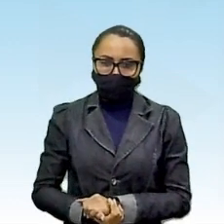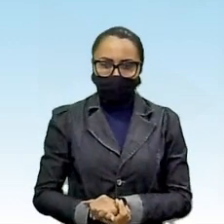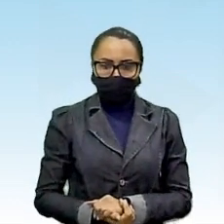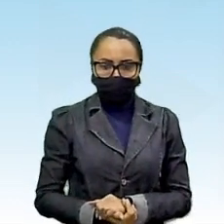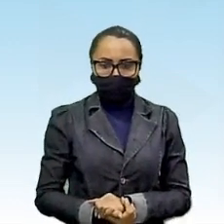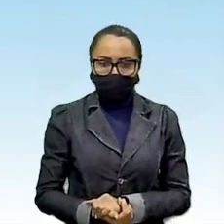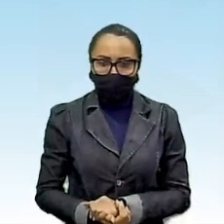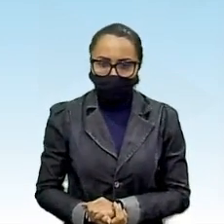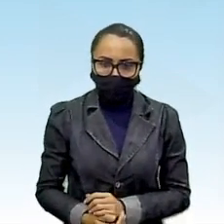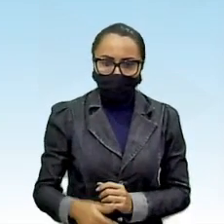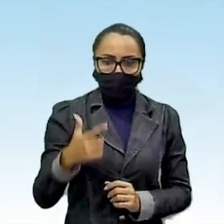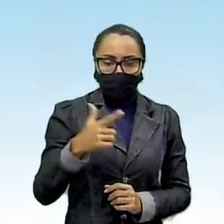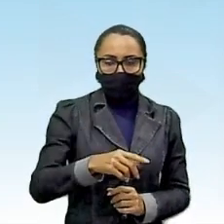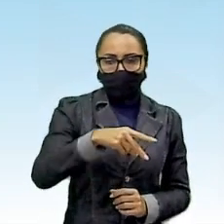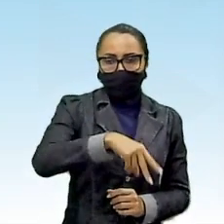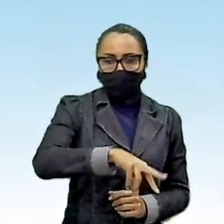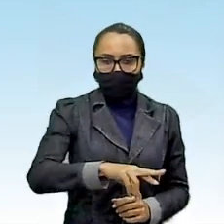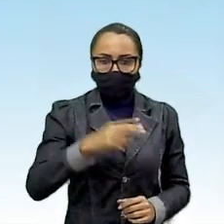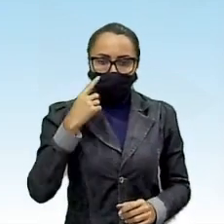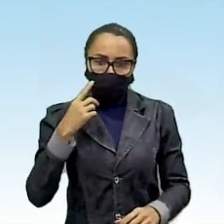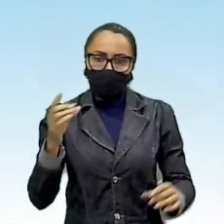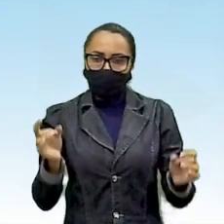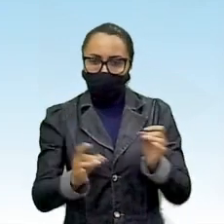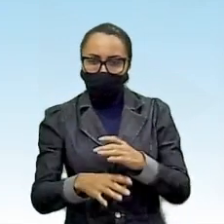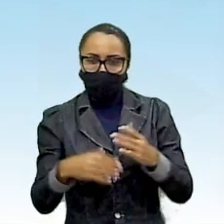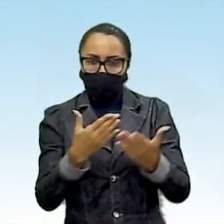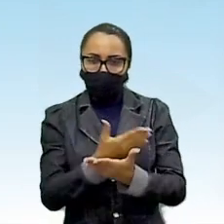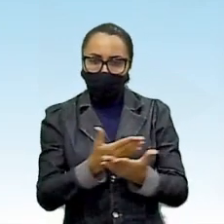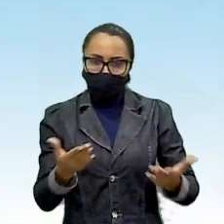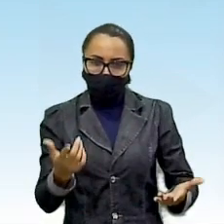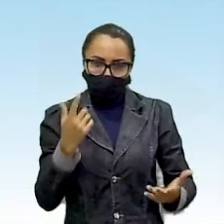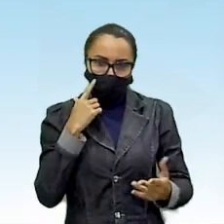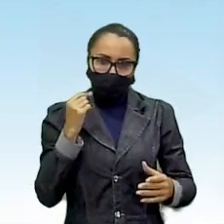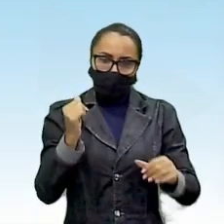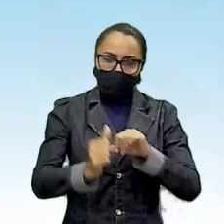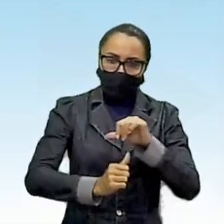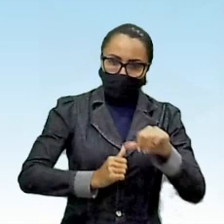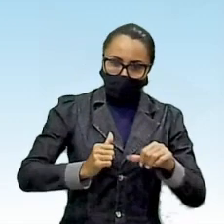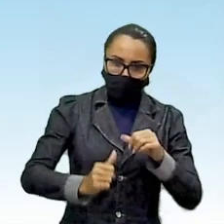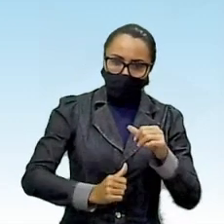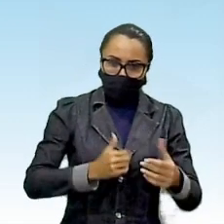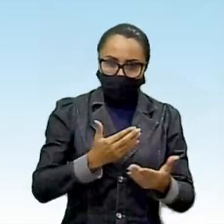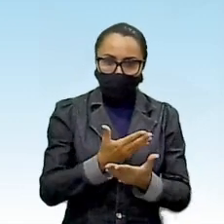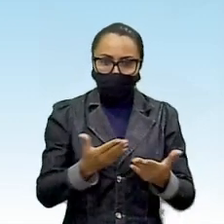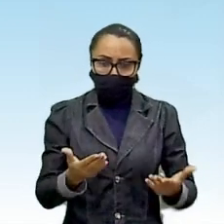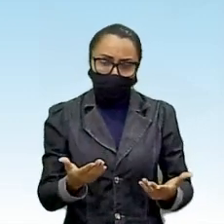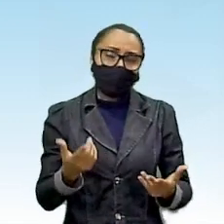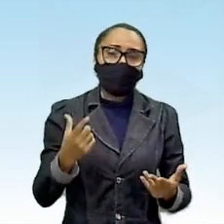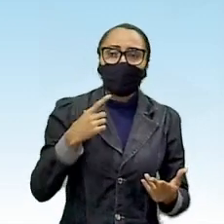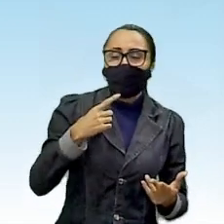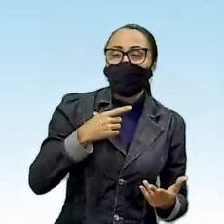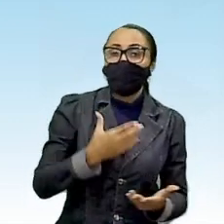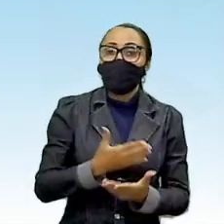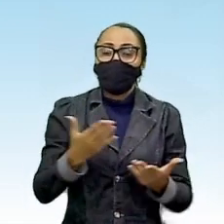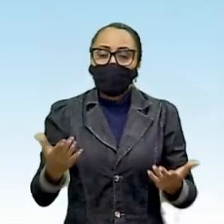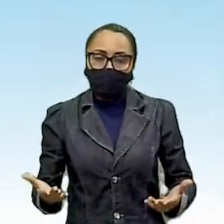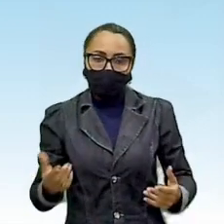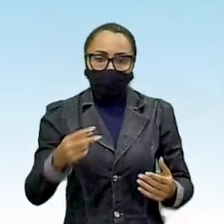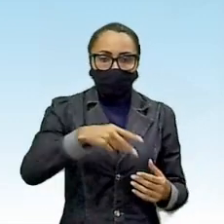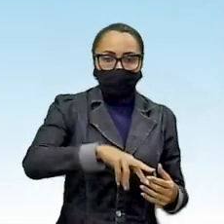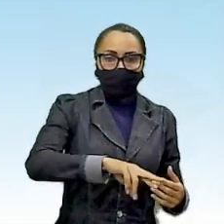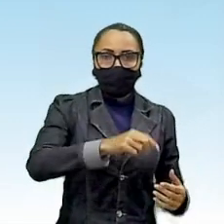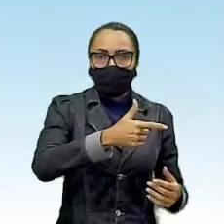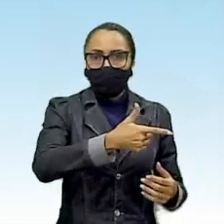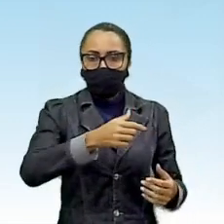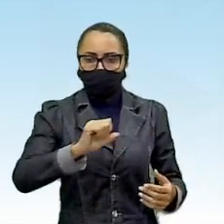aí, outras NRs, né, para finalizar, né, essas atualizações das NRs, tivemos a modificação da NR